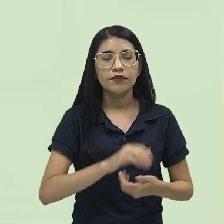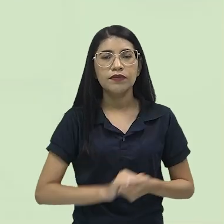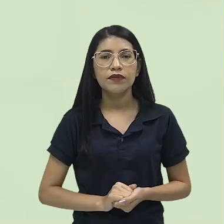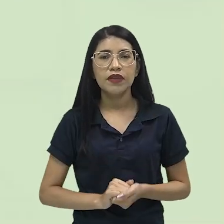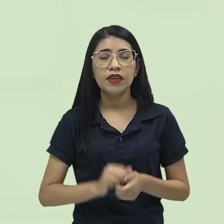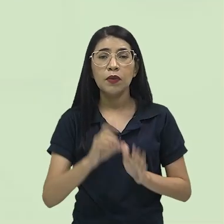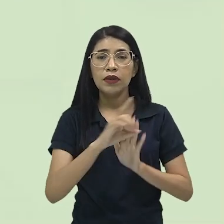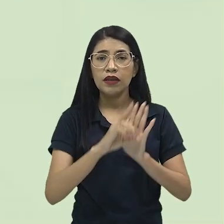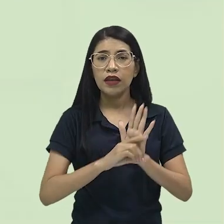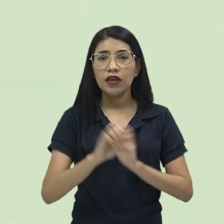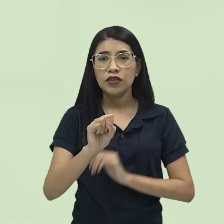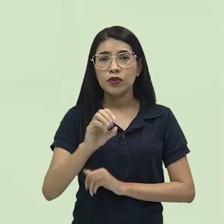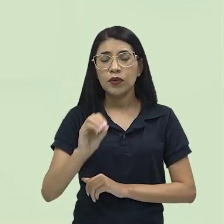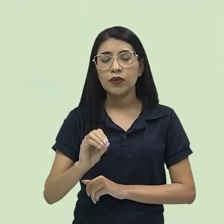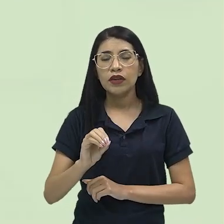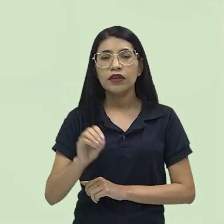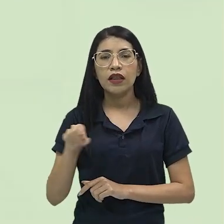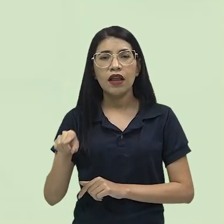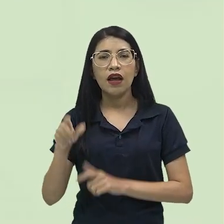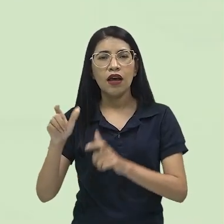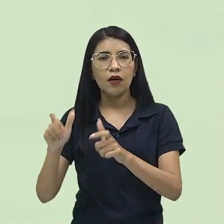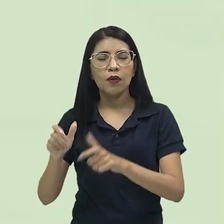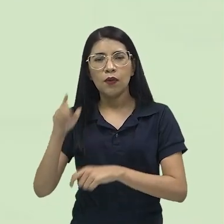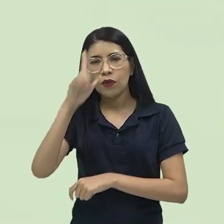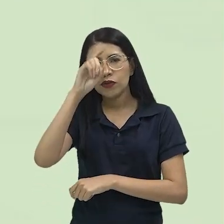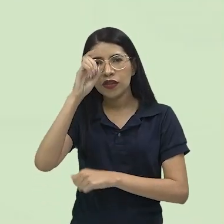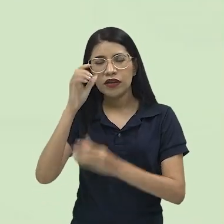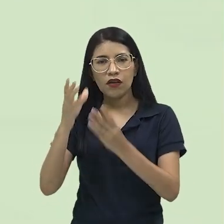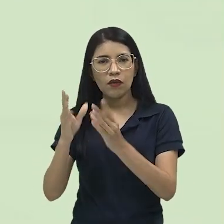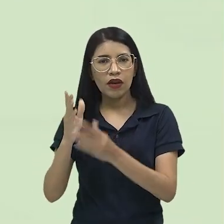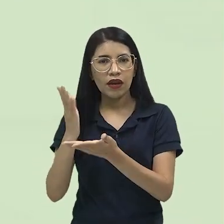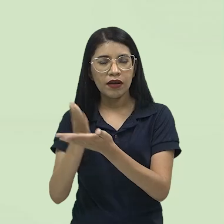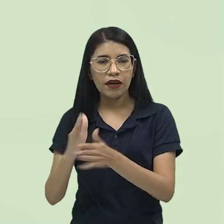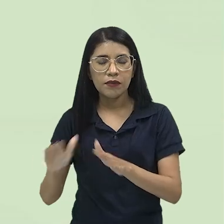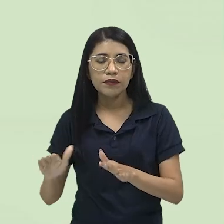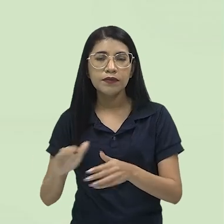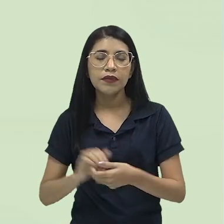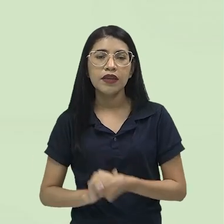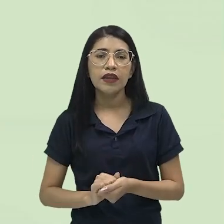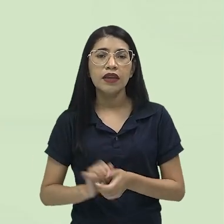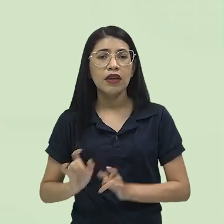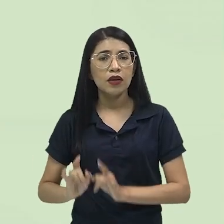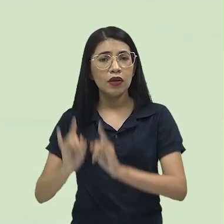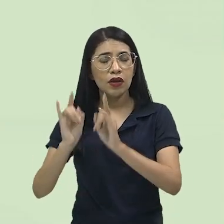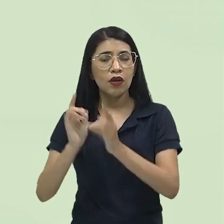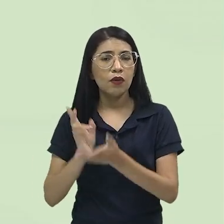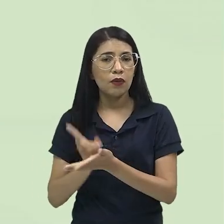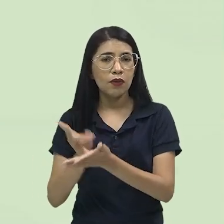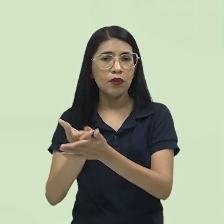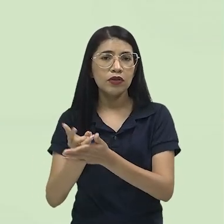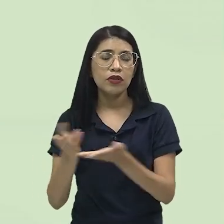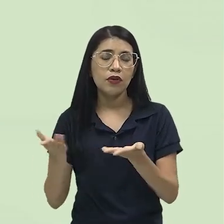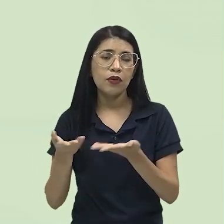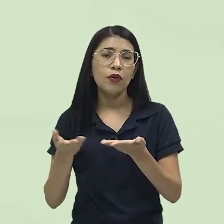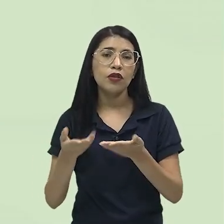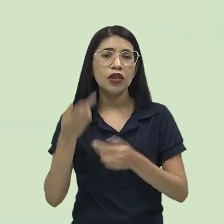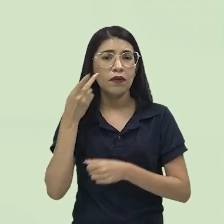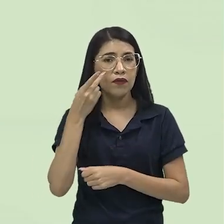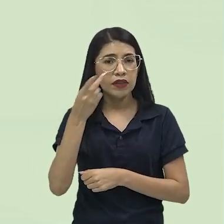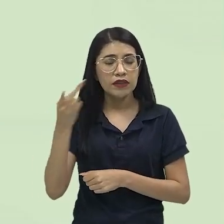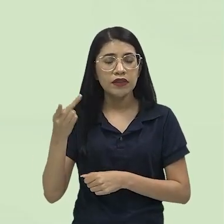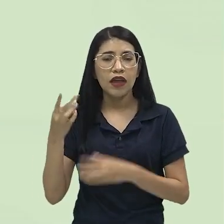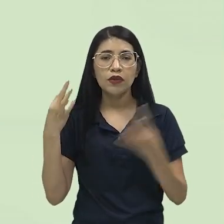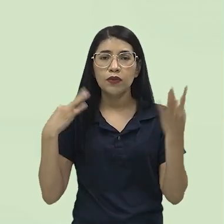80, esse hospital foi desativado e as ruínas de Paricatuba hoje servem como ponto turístico